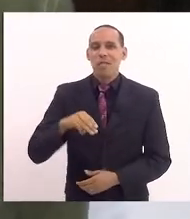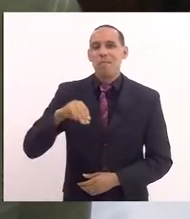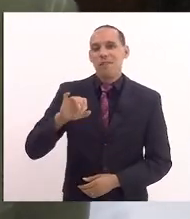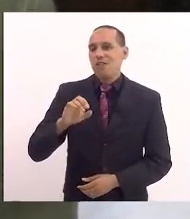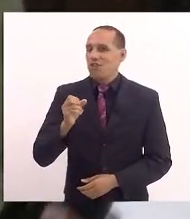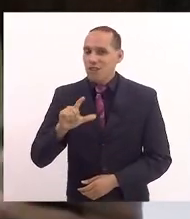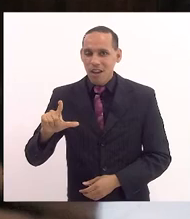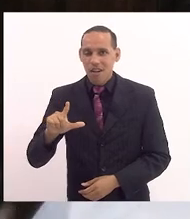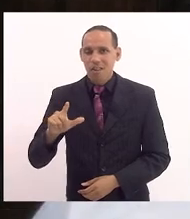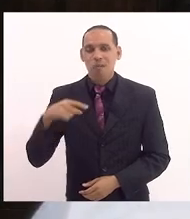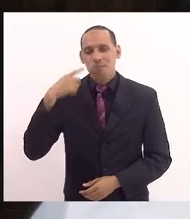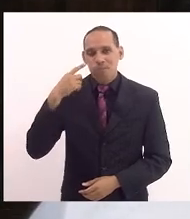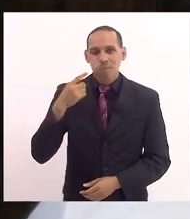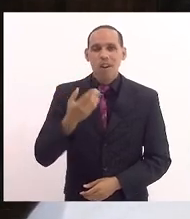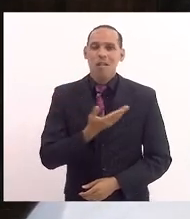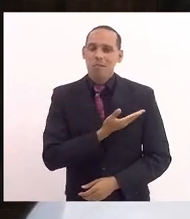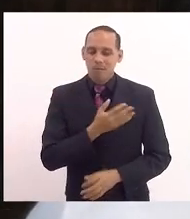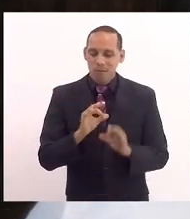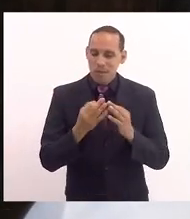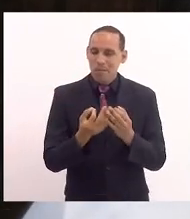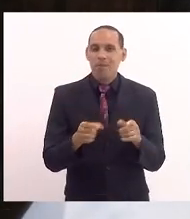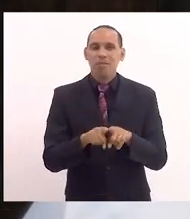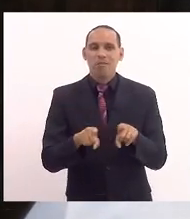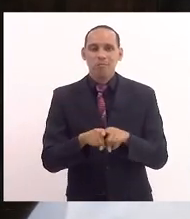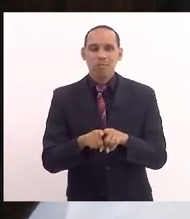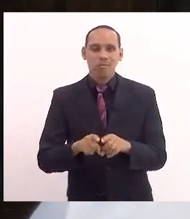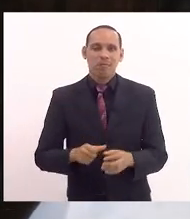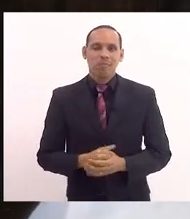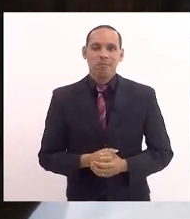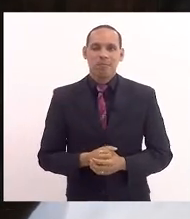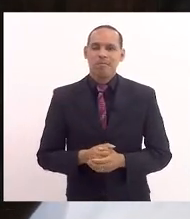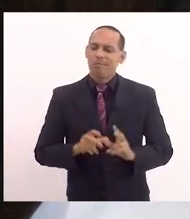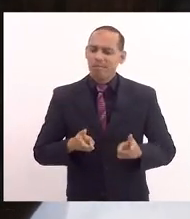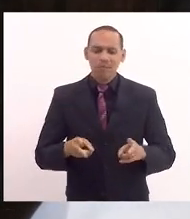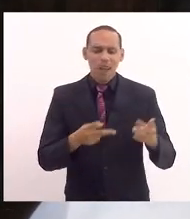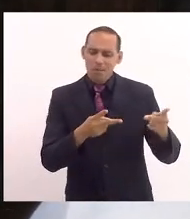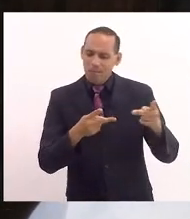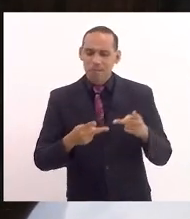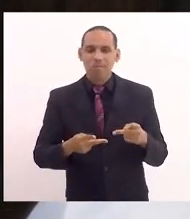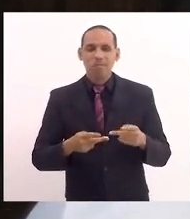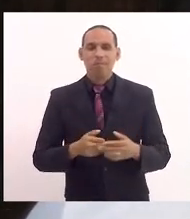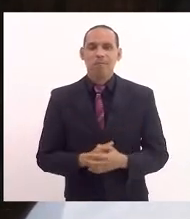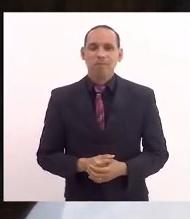um advogado amigo da família também, que sempre foi lá me visitar.